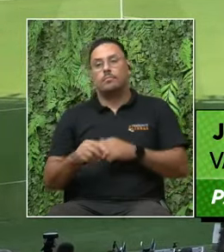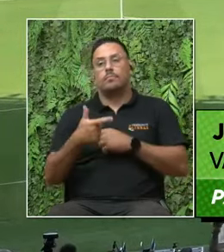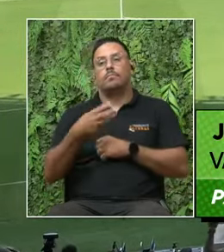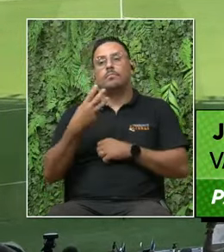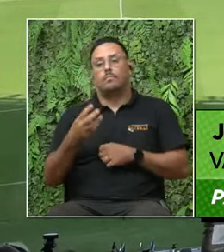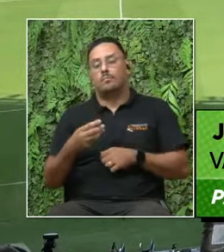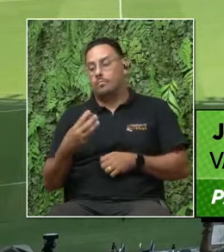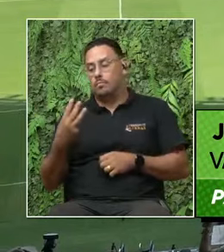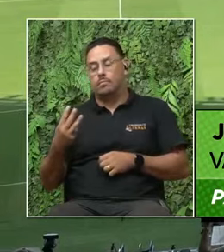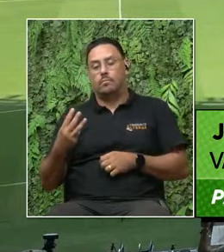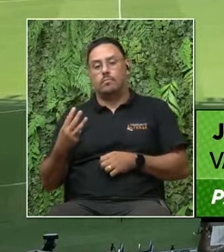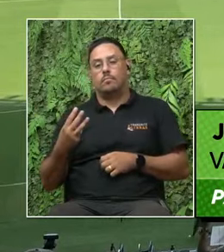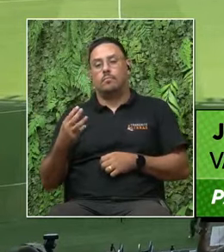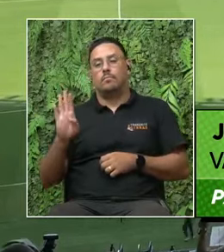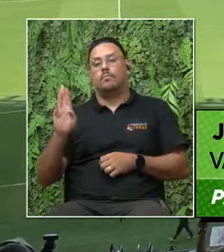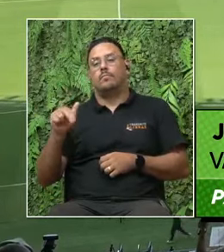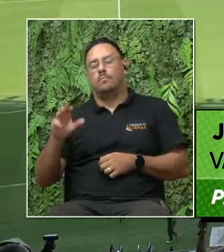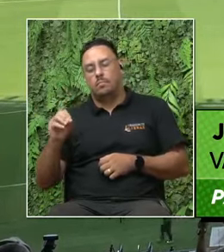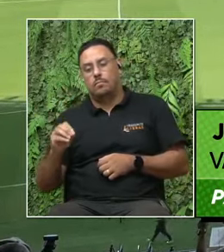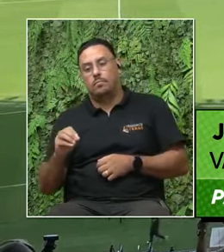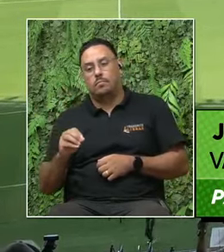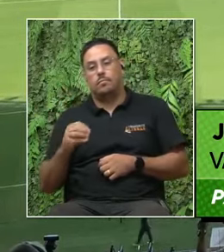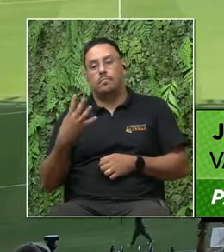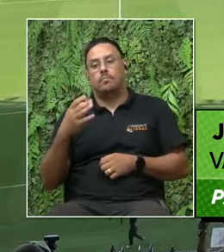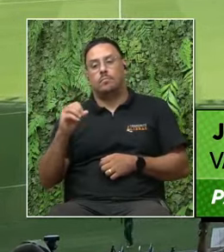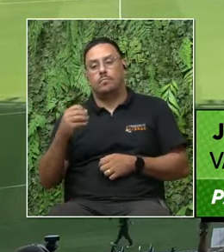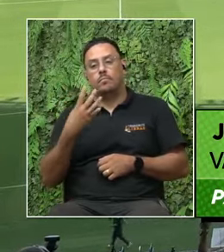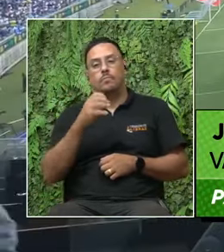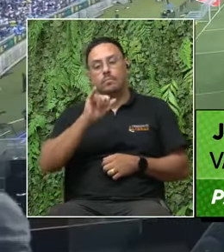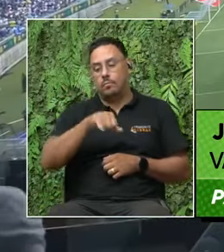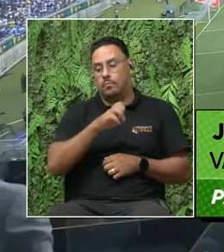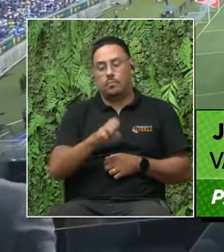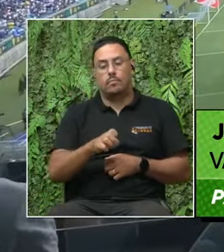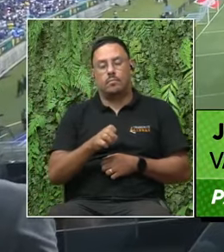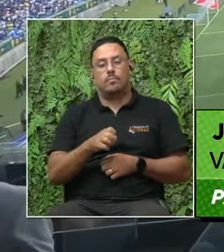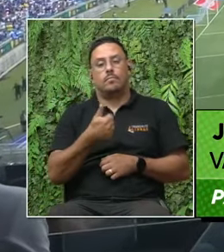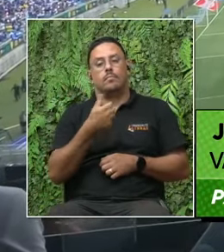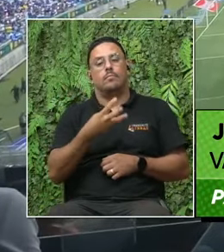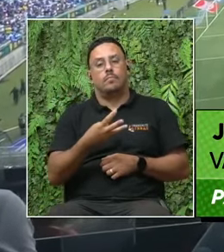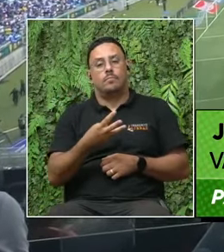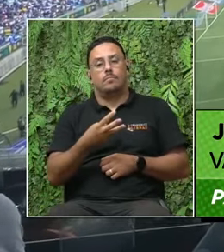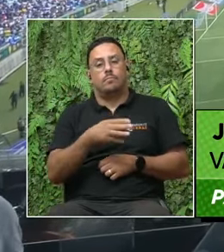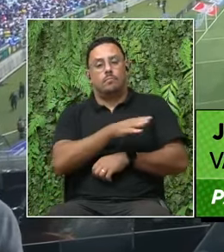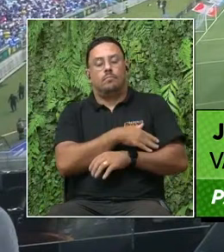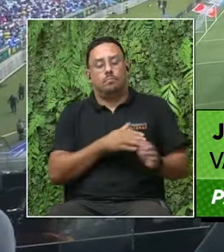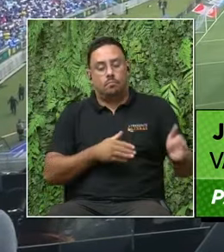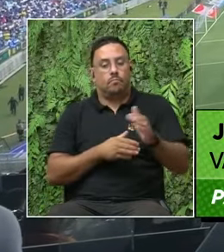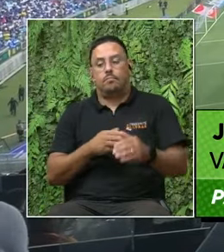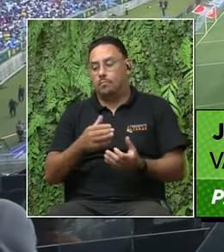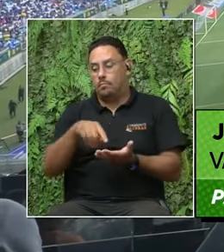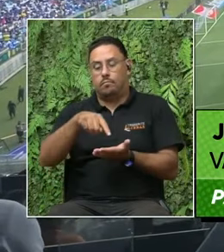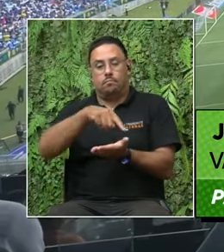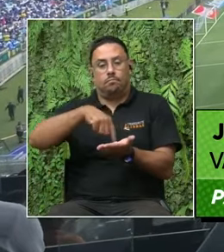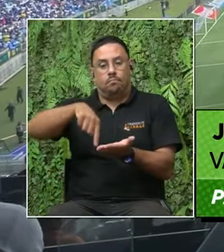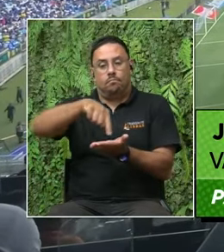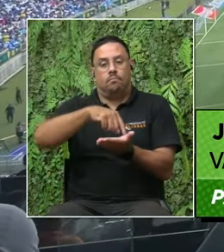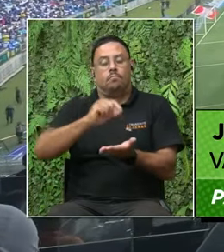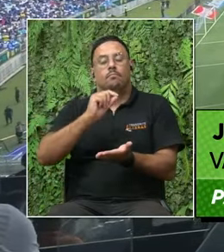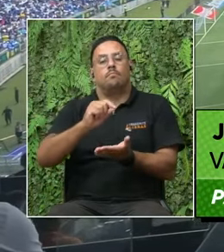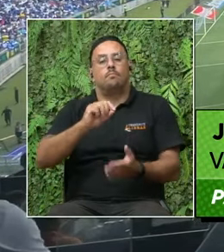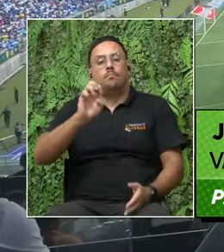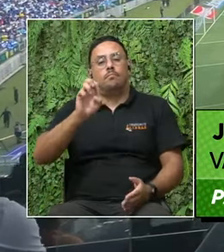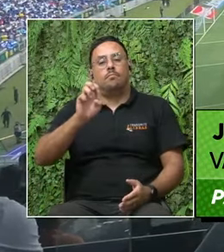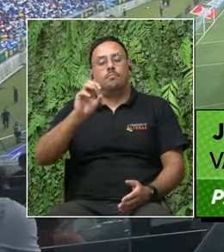2ir Bruno 34 e 1 guilerme ar do Galo tem